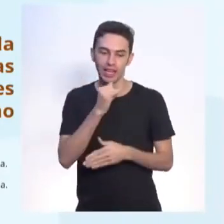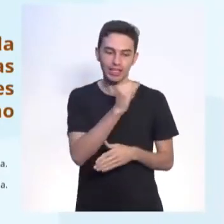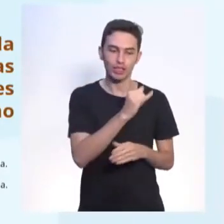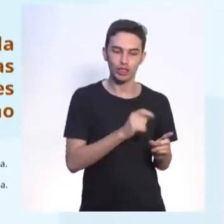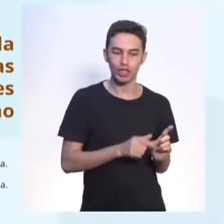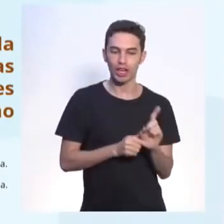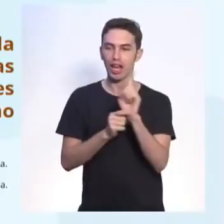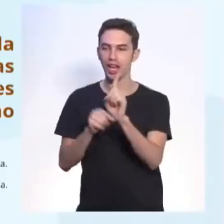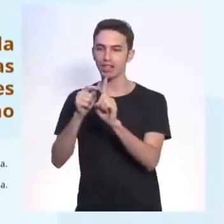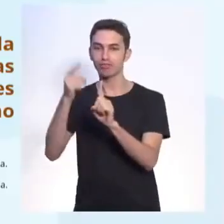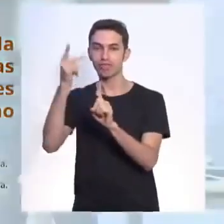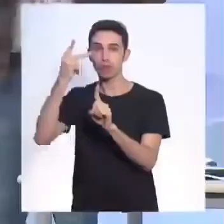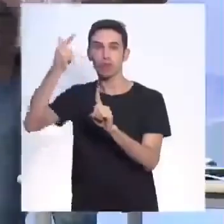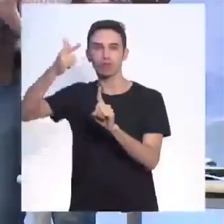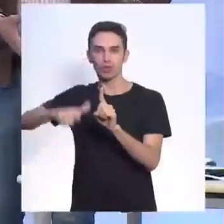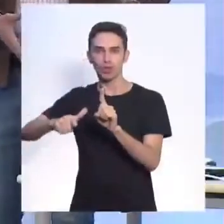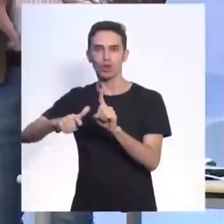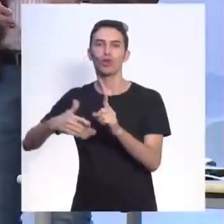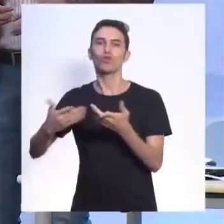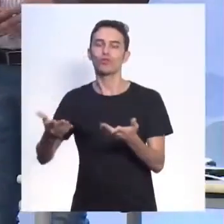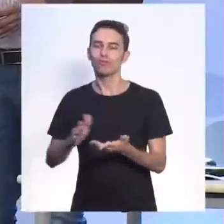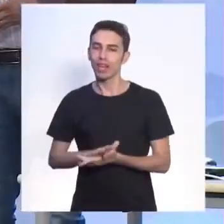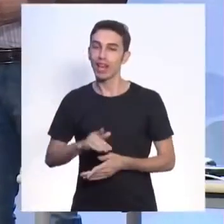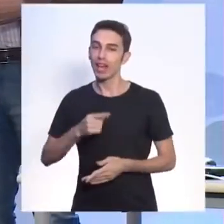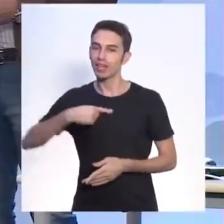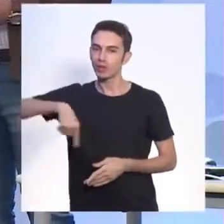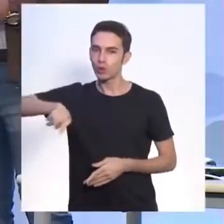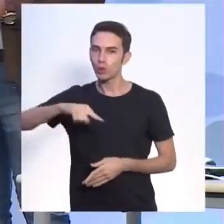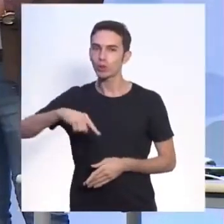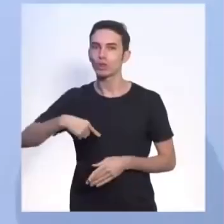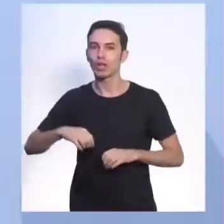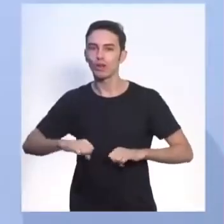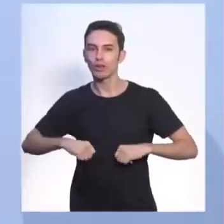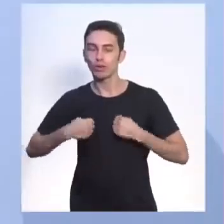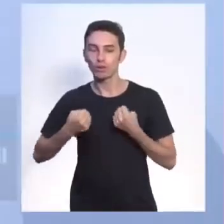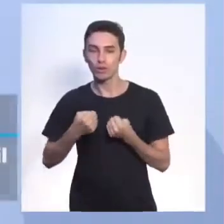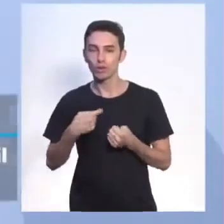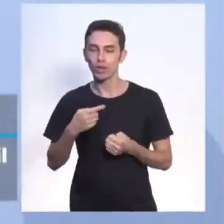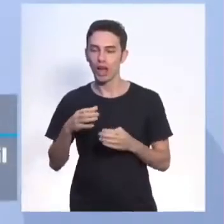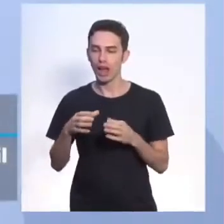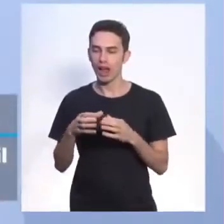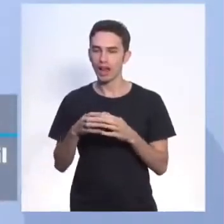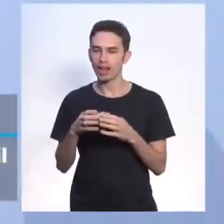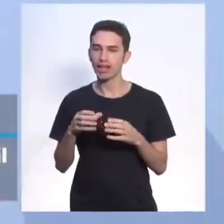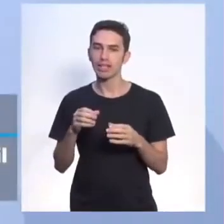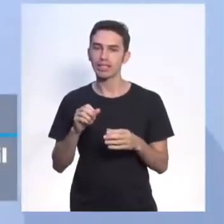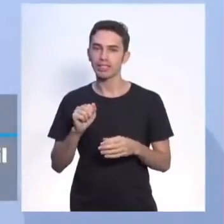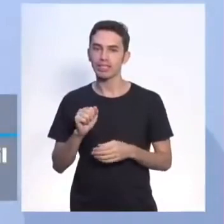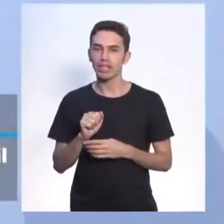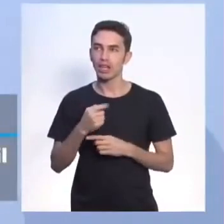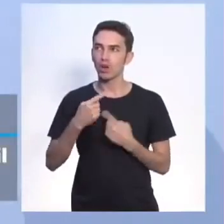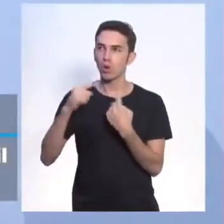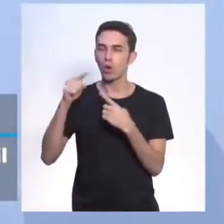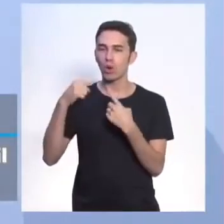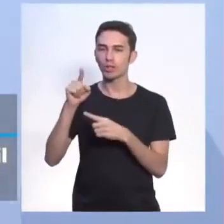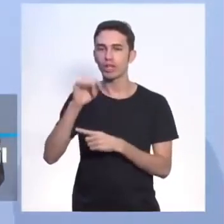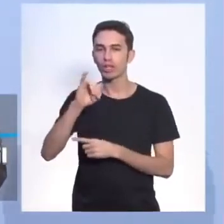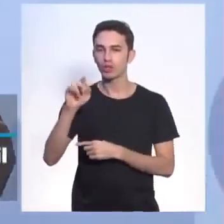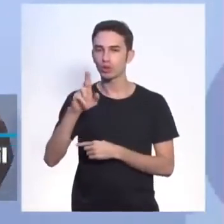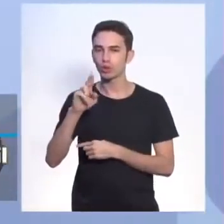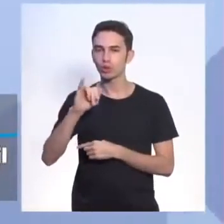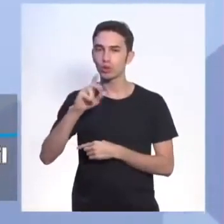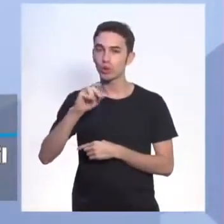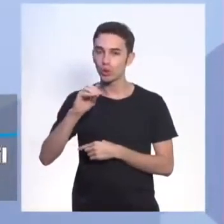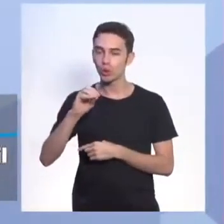do Sul vai entrar aí com a Aliança Liberal, que vai fazer oposição ao Júlio Prestes, e isso